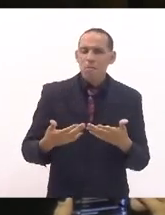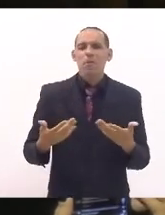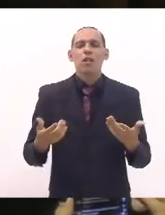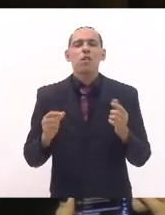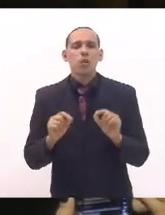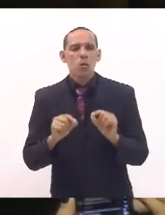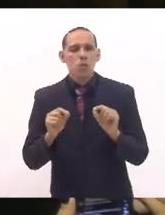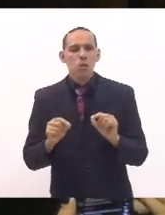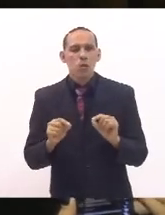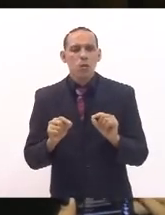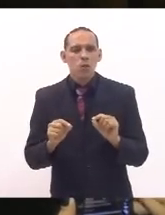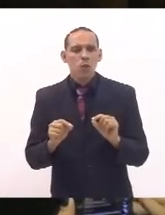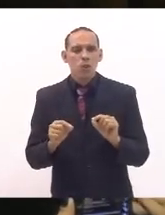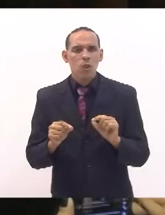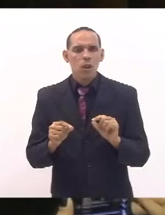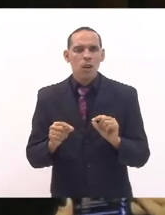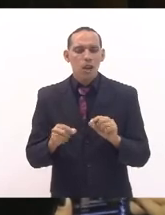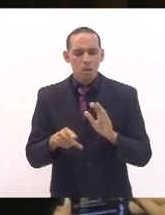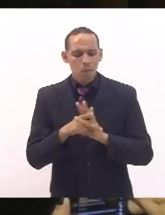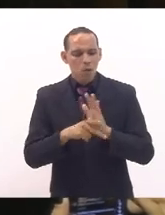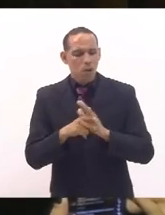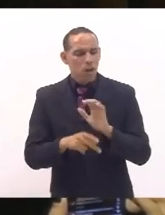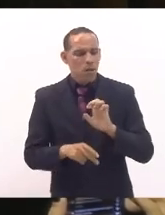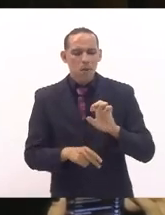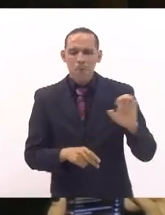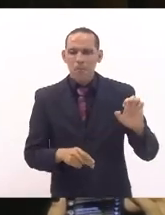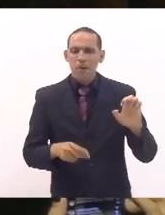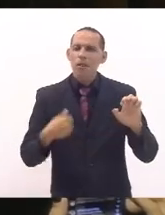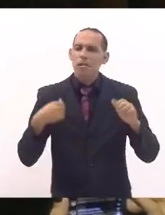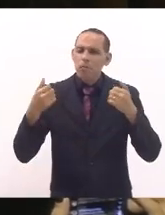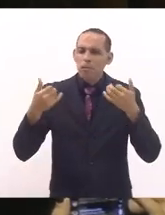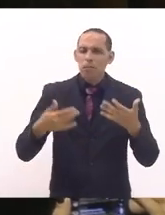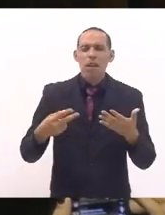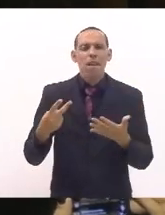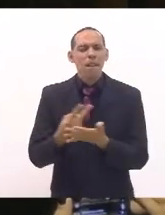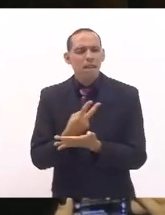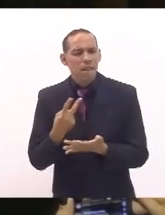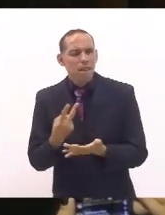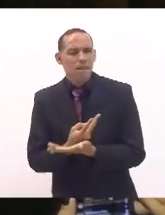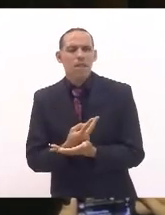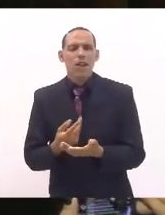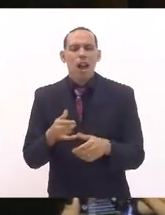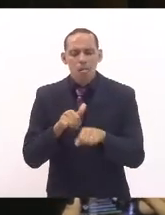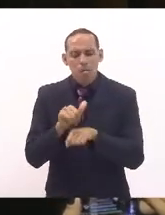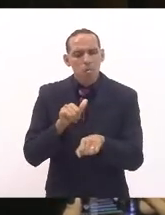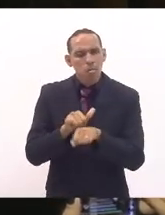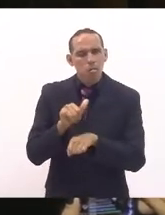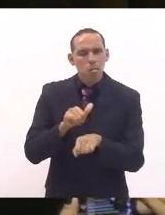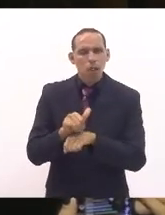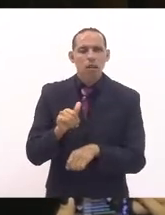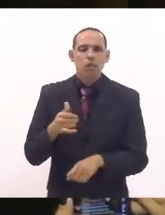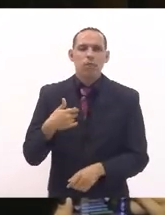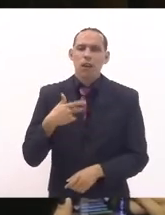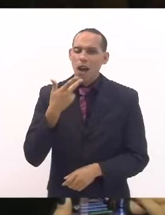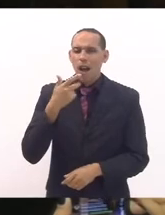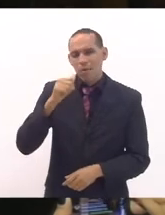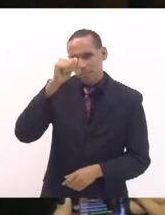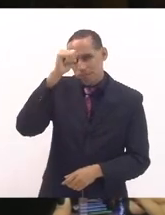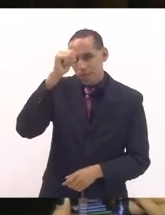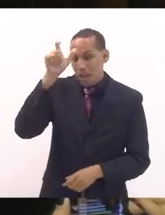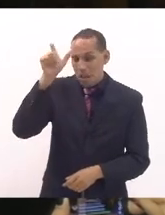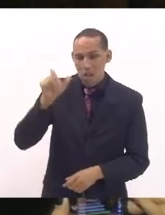esquerda, o seu teor, e que, de fato, era um cavalo de Troia. O governador me deu a sua palavra e